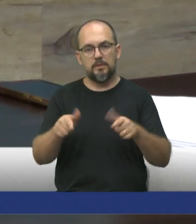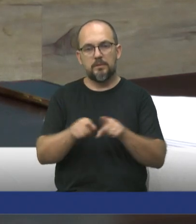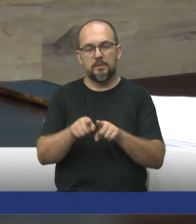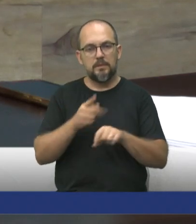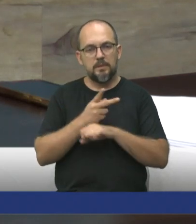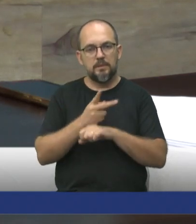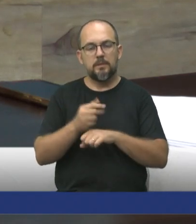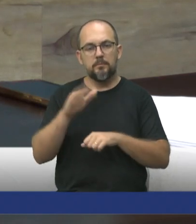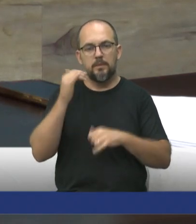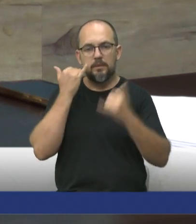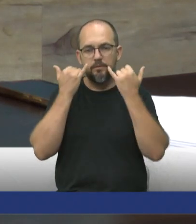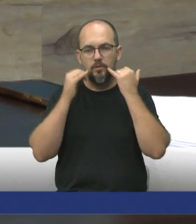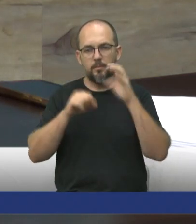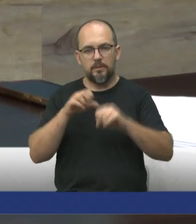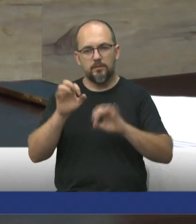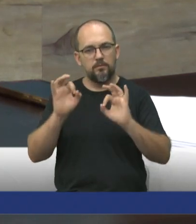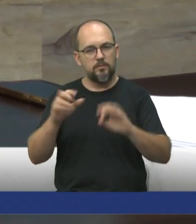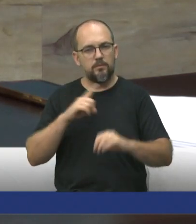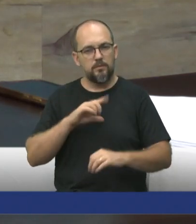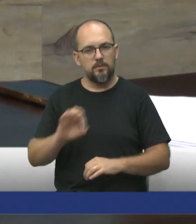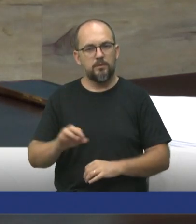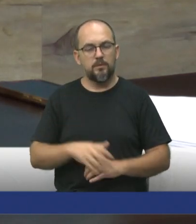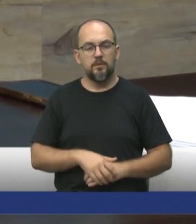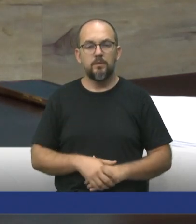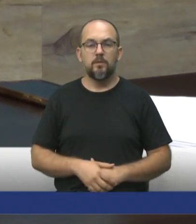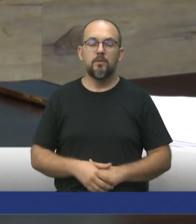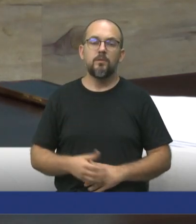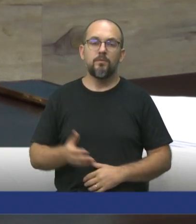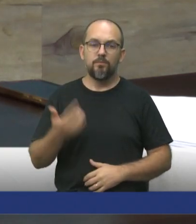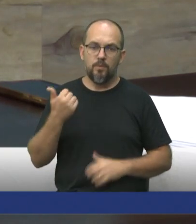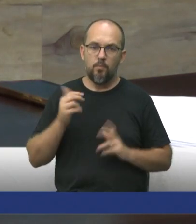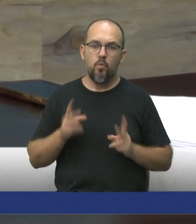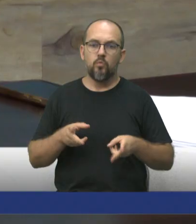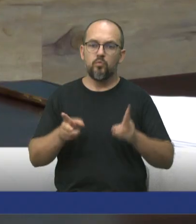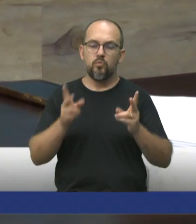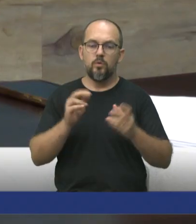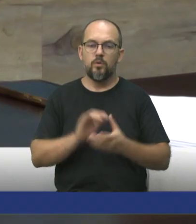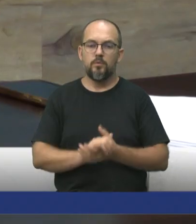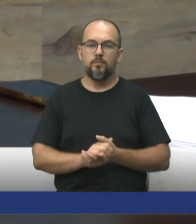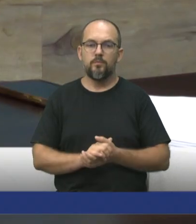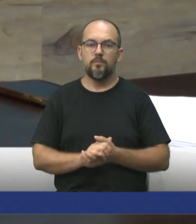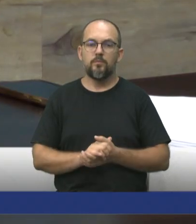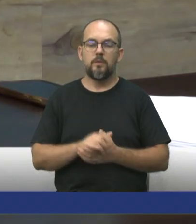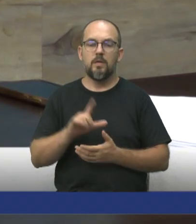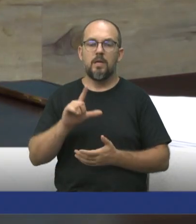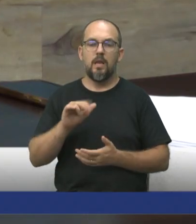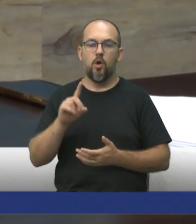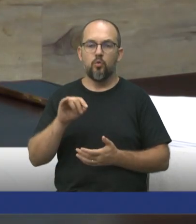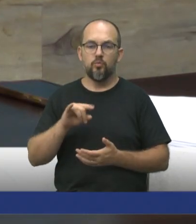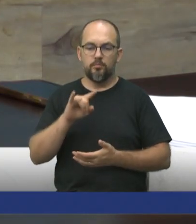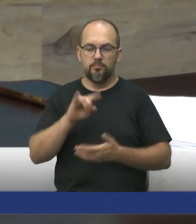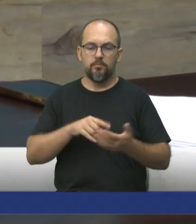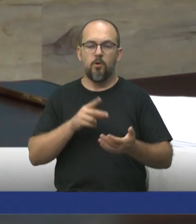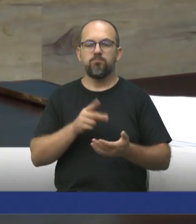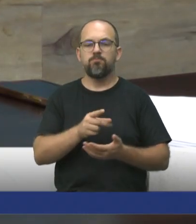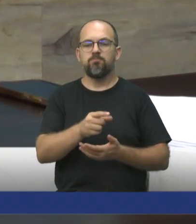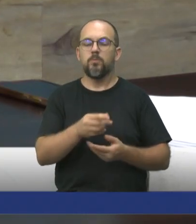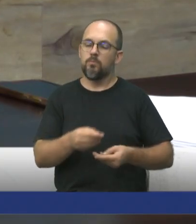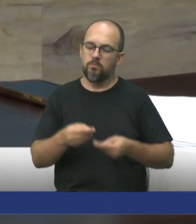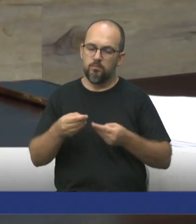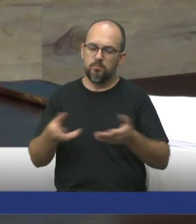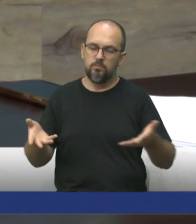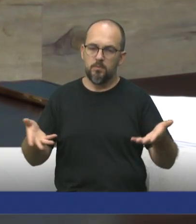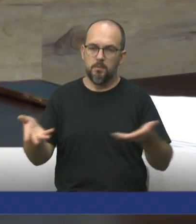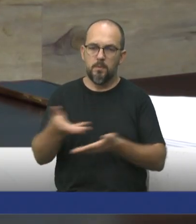mais informações, pode ter certeza disso. E vamos continuar a questão do laudo permanente, levar esse debate para os demais